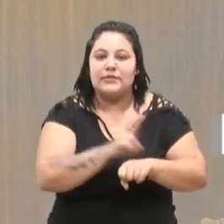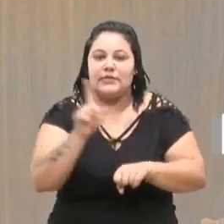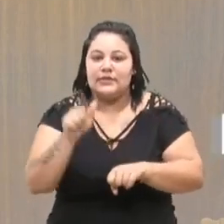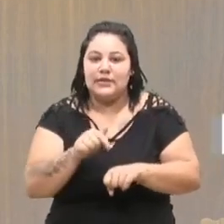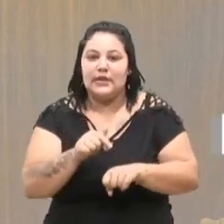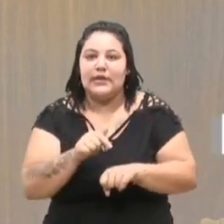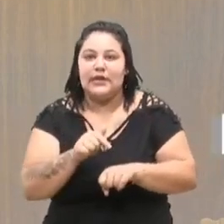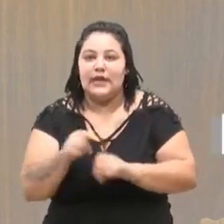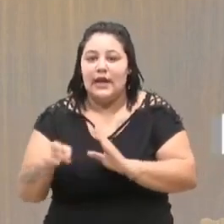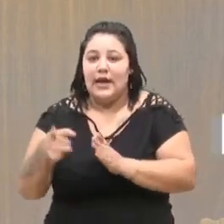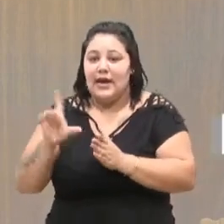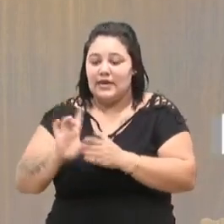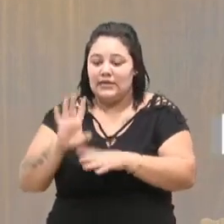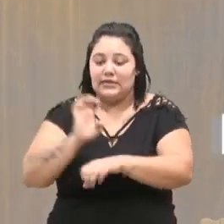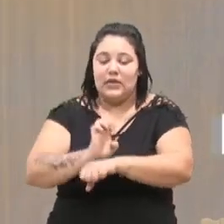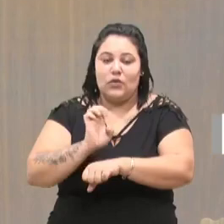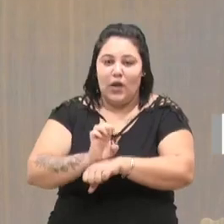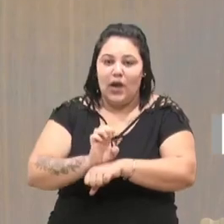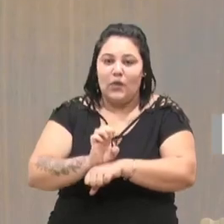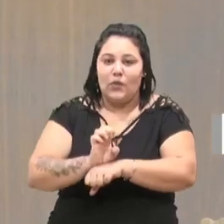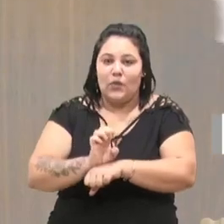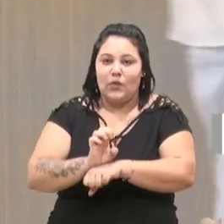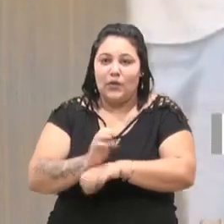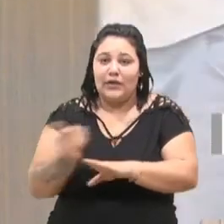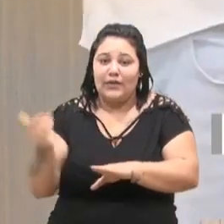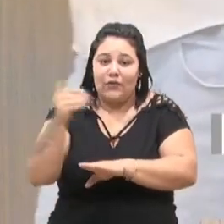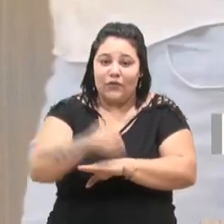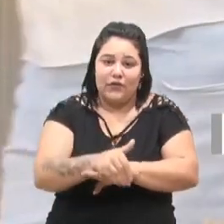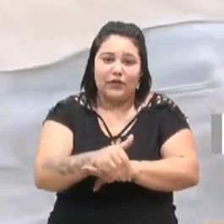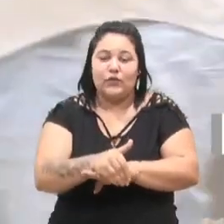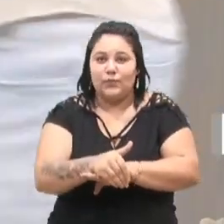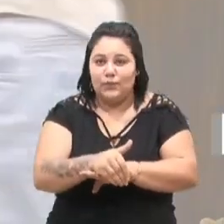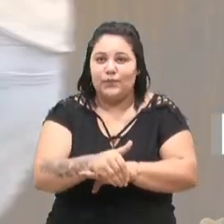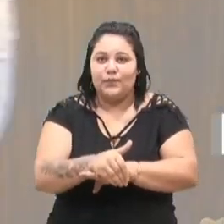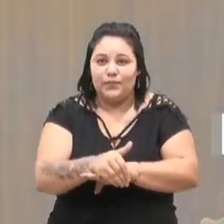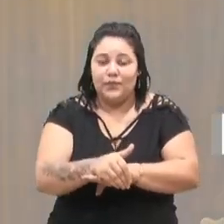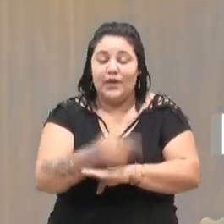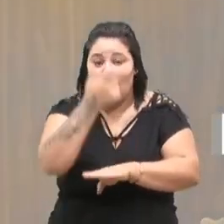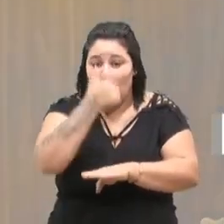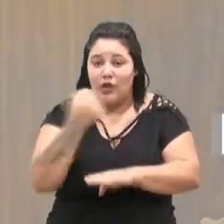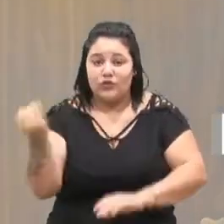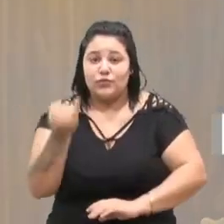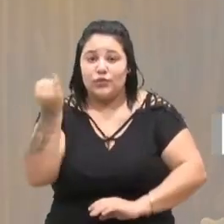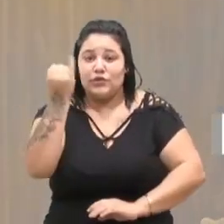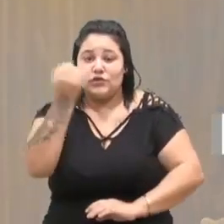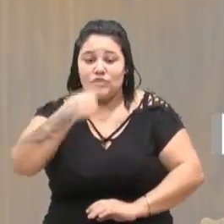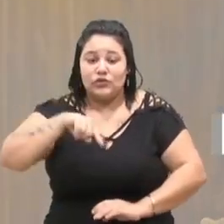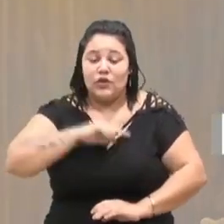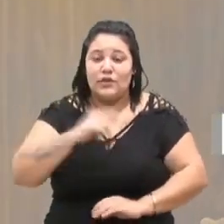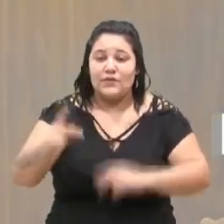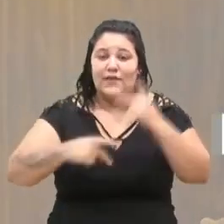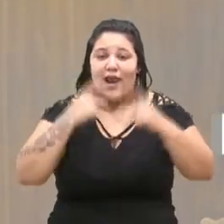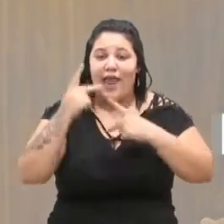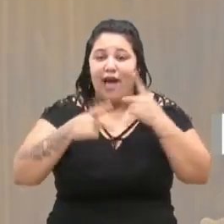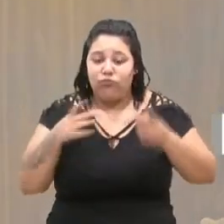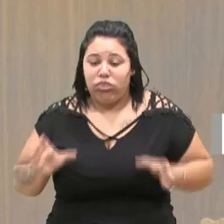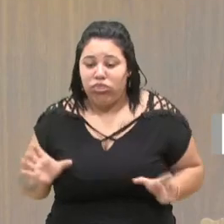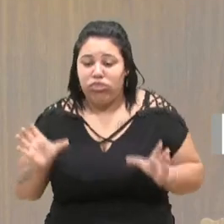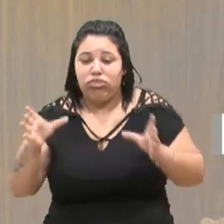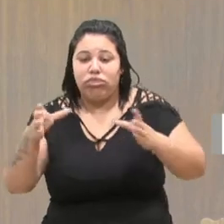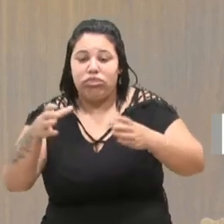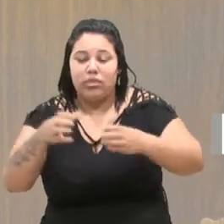eram antes estaduais, que estão vindo para o município, eu acho importante a gente abordar o pacotão da educação que